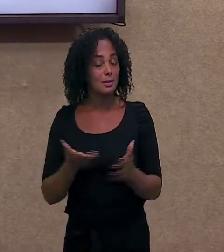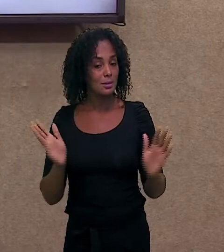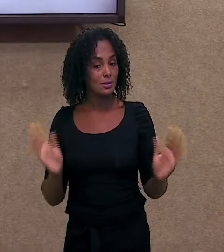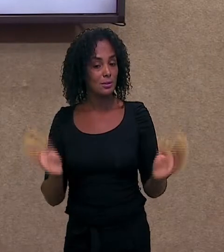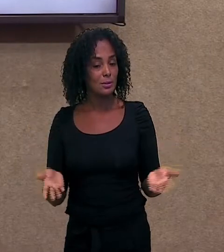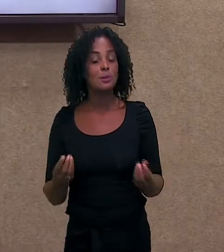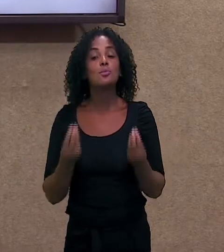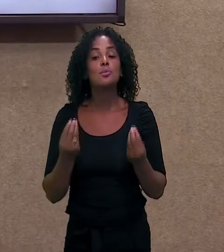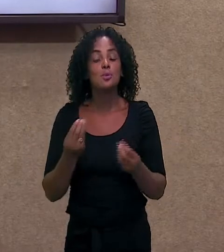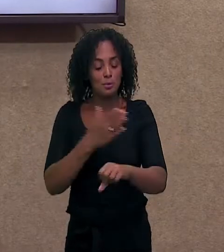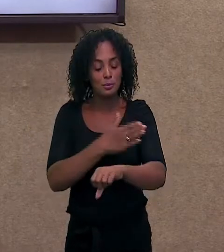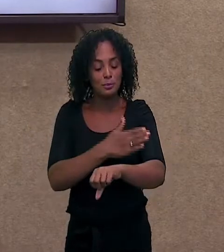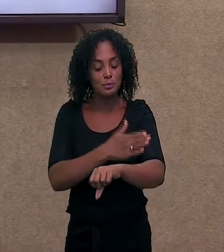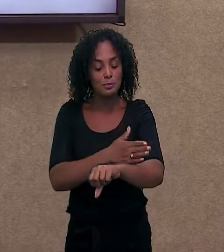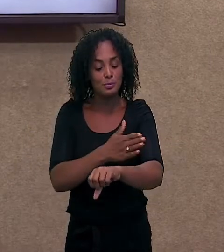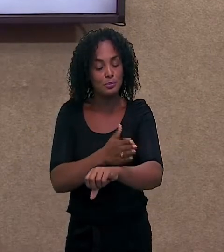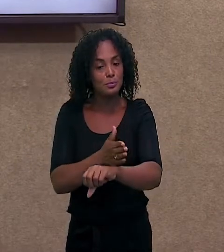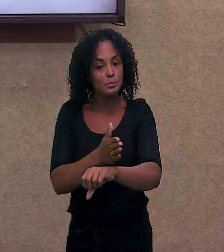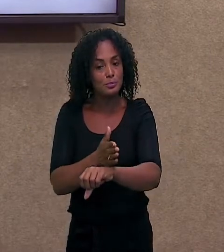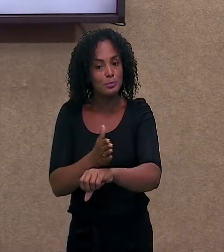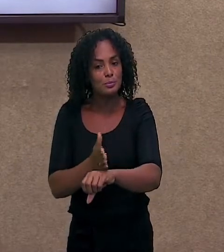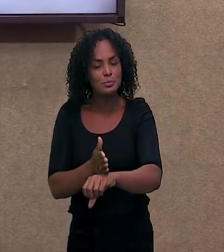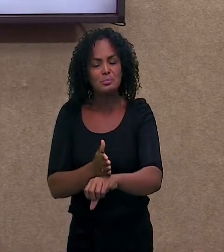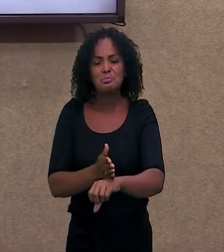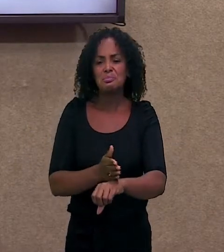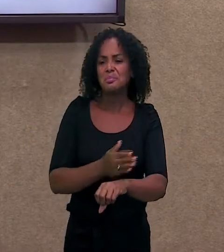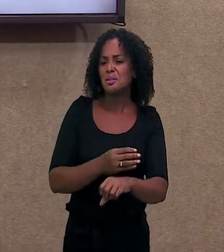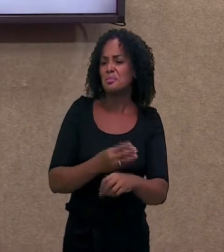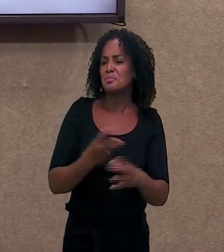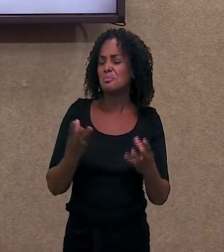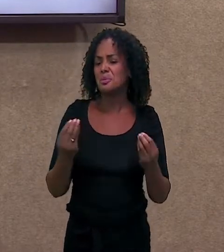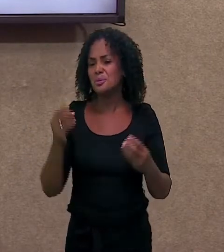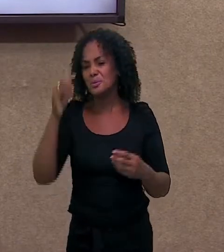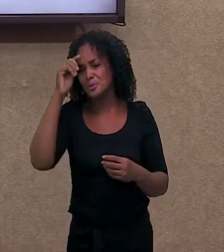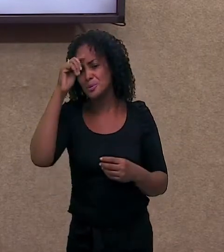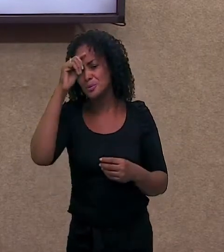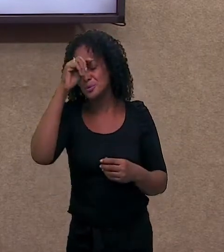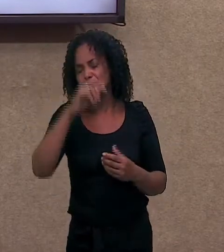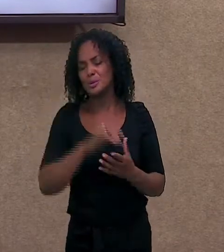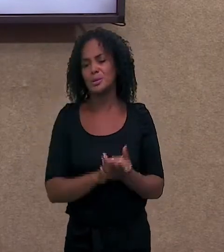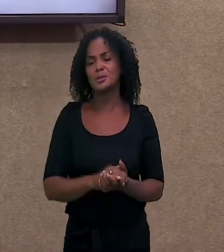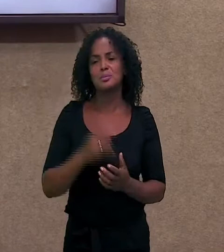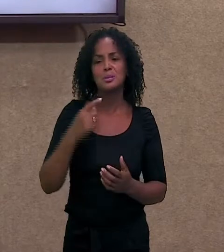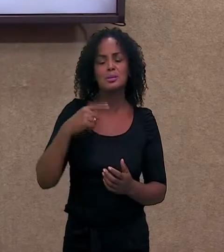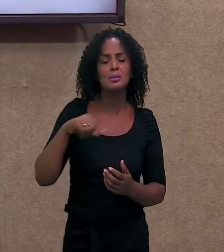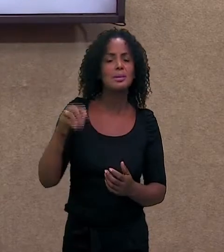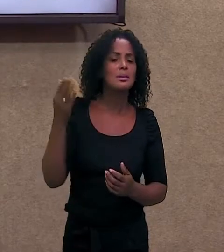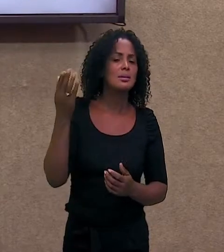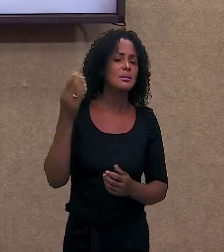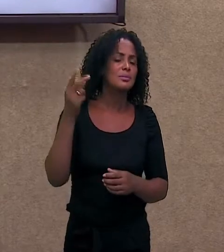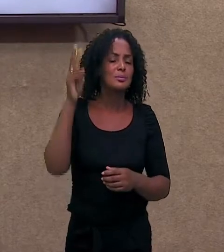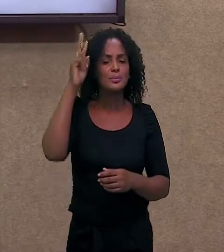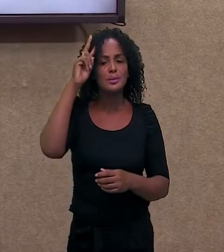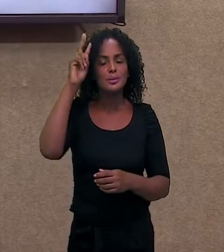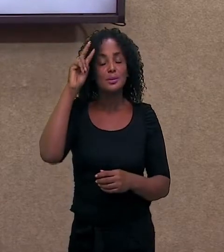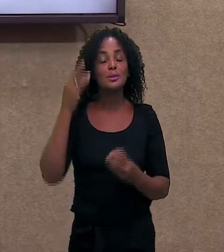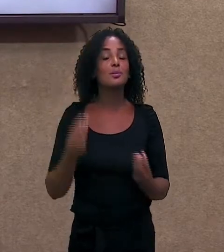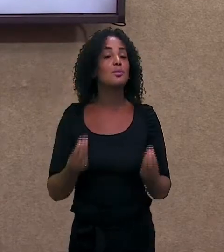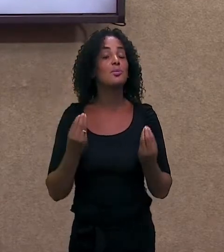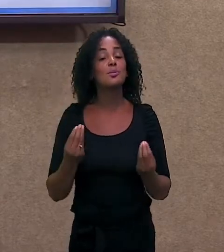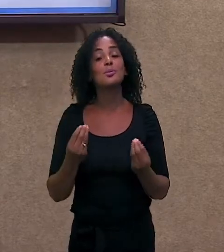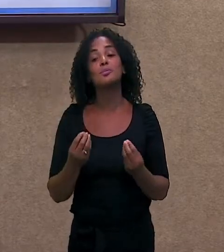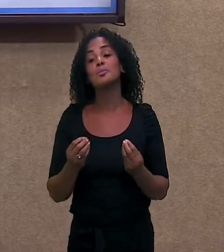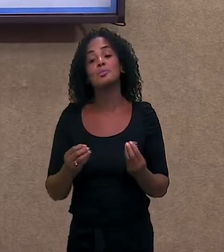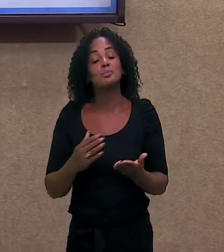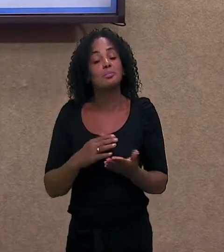tempo. Medir o tempo é muito complicado e a gente precisa ir lá na história para entender como esse processo